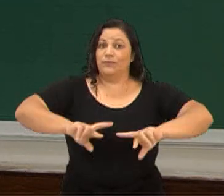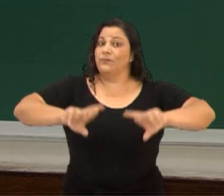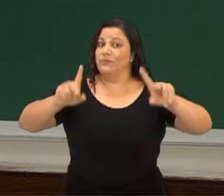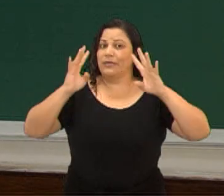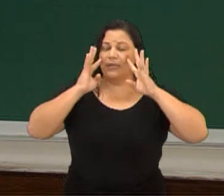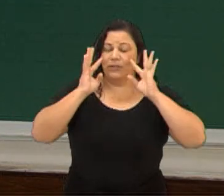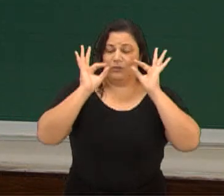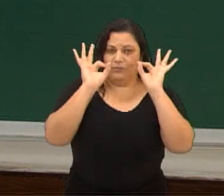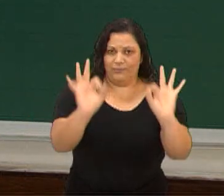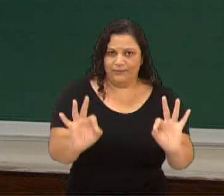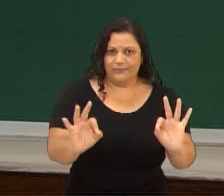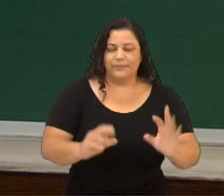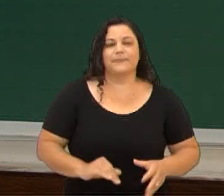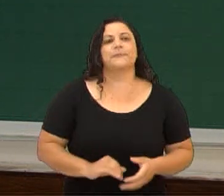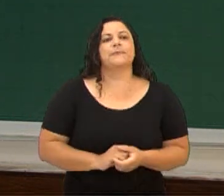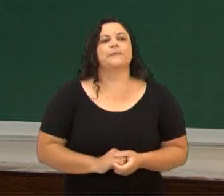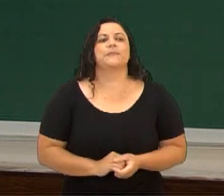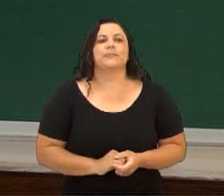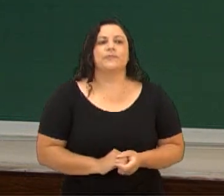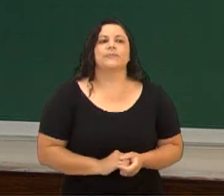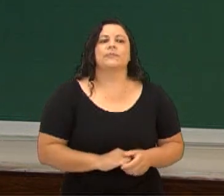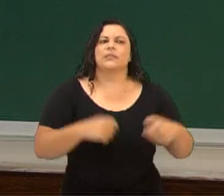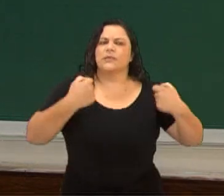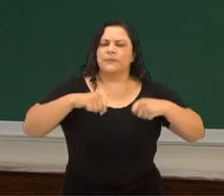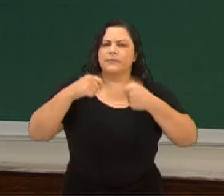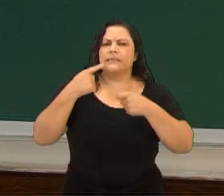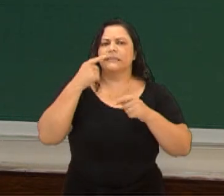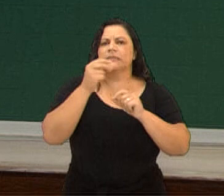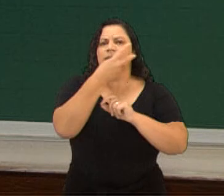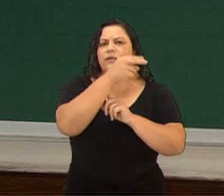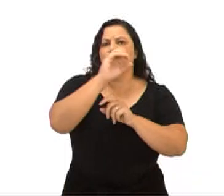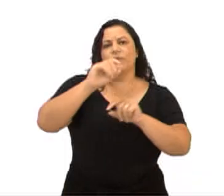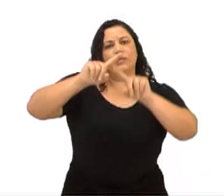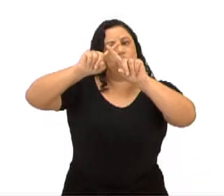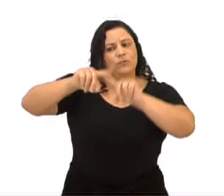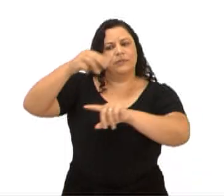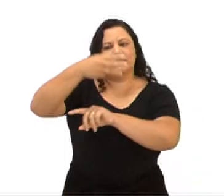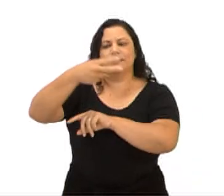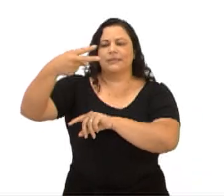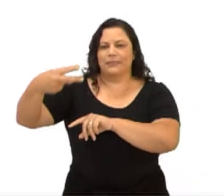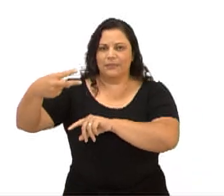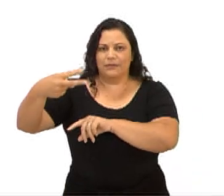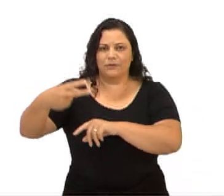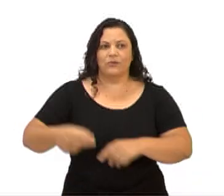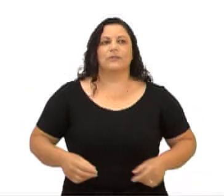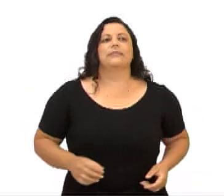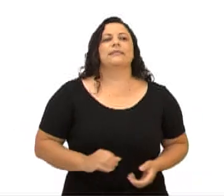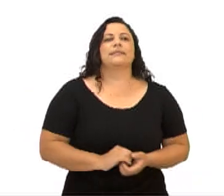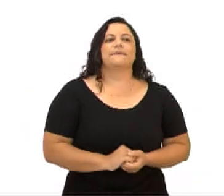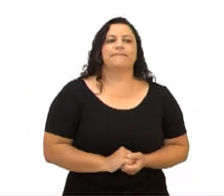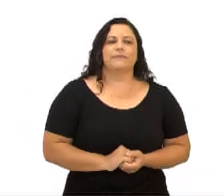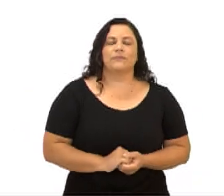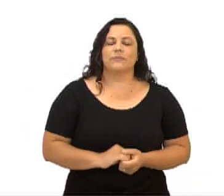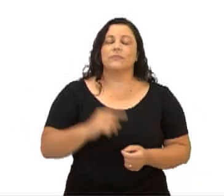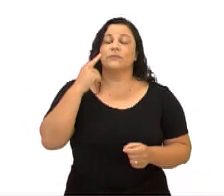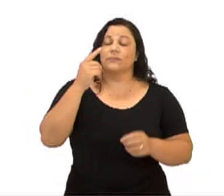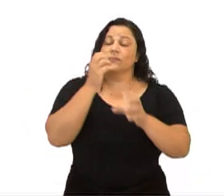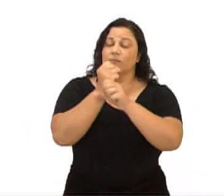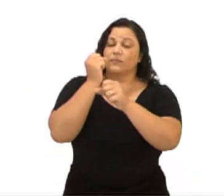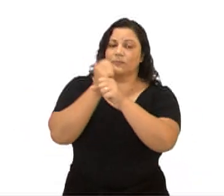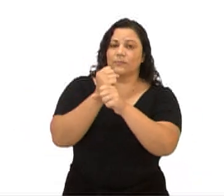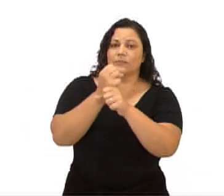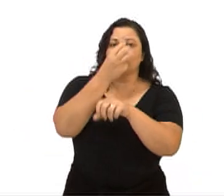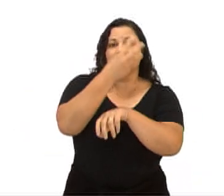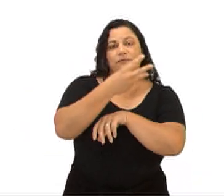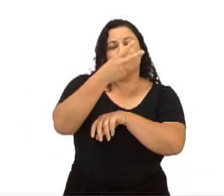atenção. Então, o que você tem que fazer aqui, ó? 20 vezes 32, certinho? Então, a prof montou aqui para vocês verem,